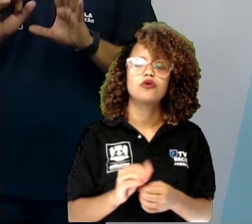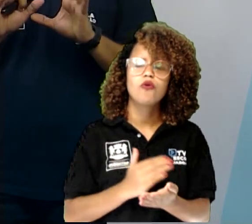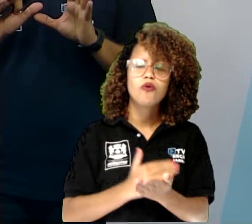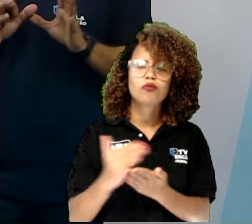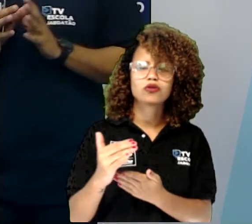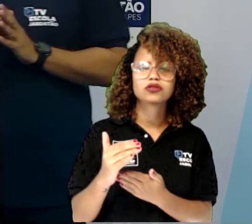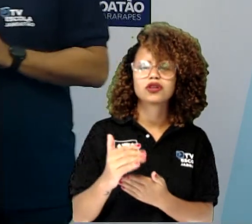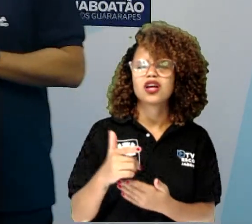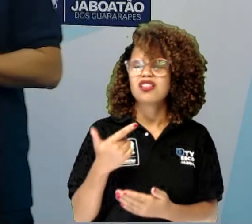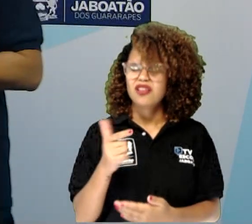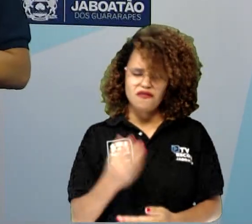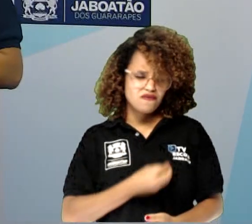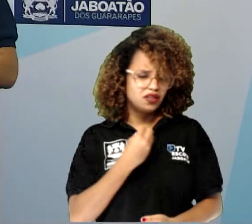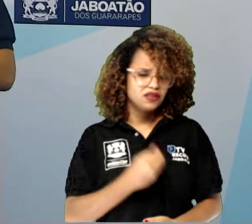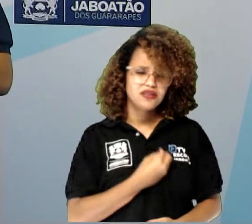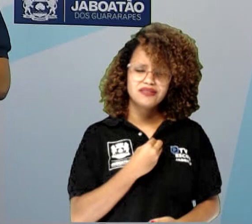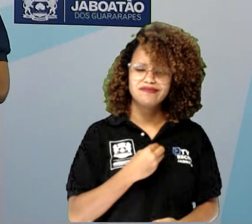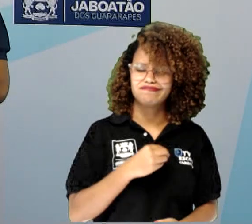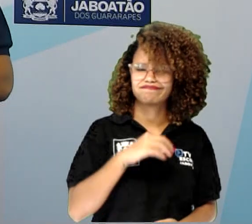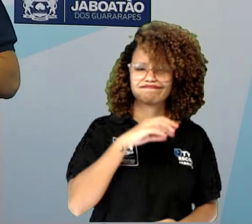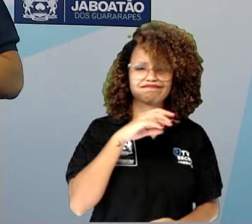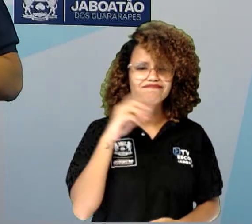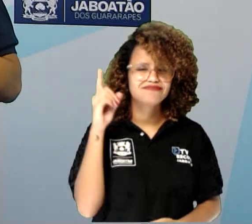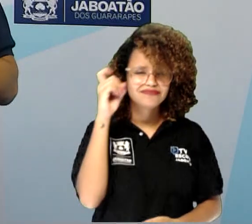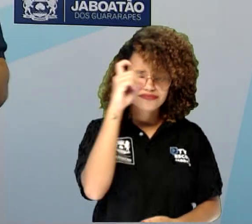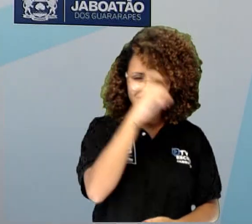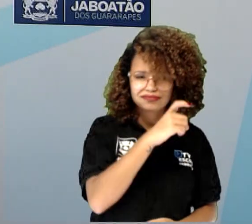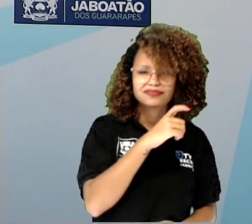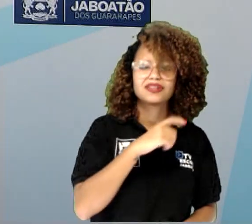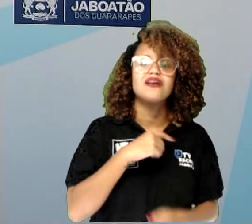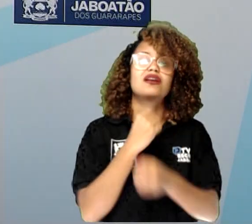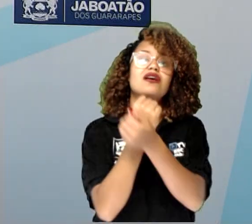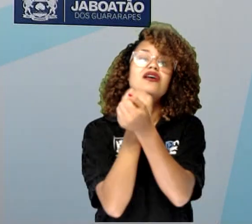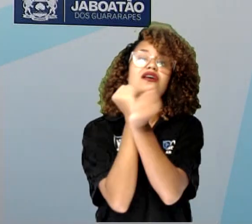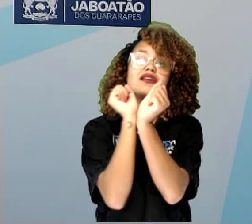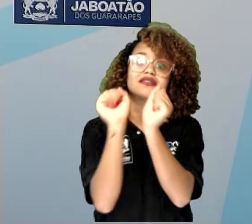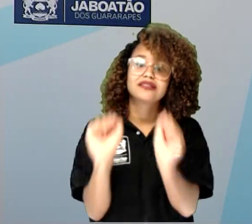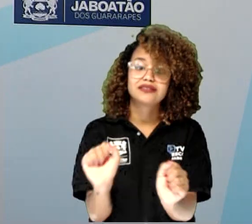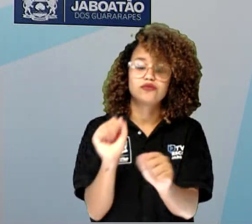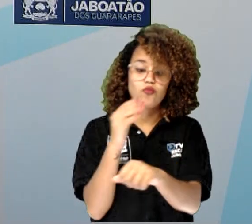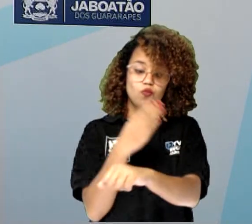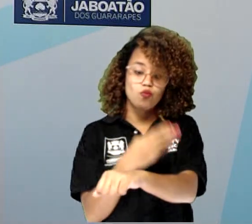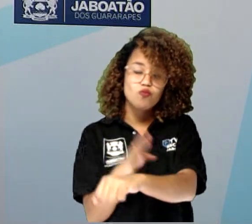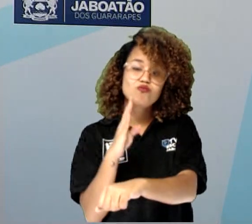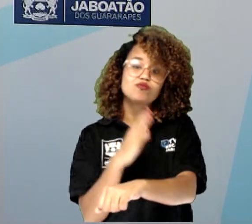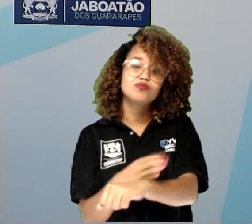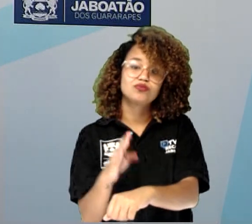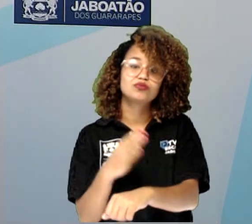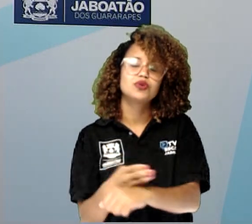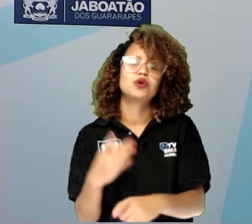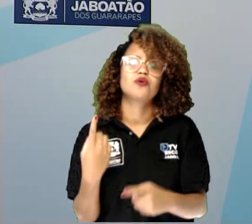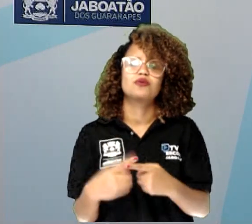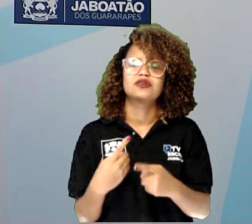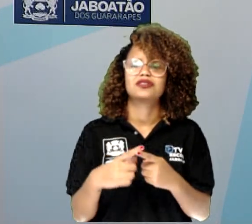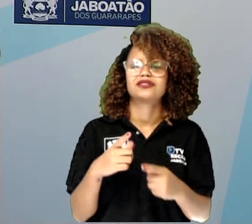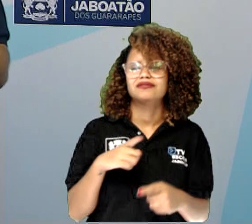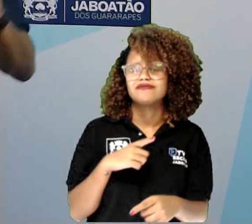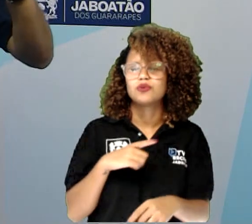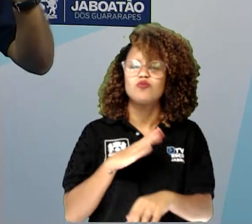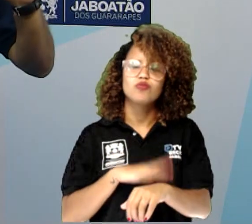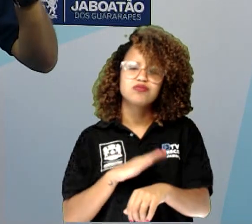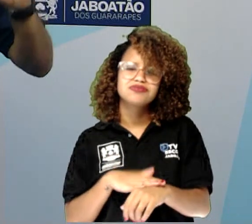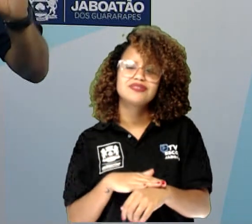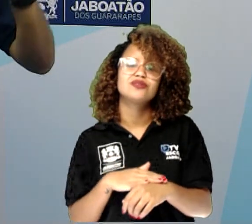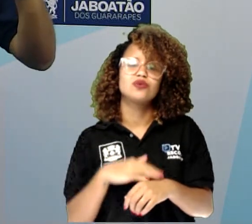boa condição de vida não, tá, gente? Há quem diga que eles eram escravos brancos, porque eles viviam aí em situação bem